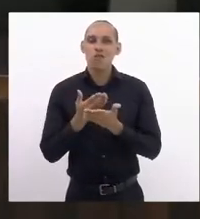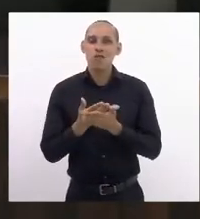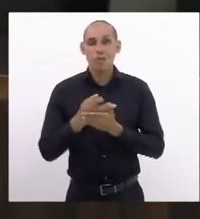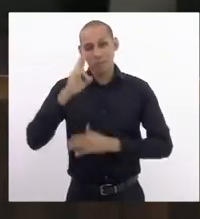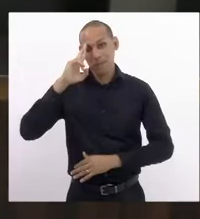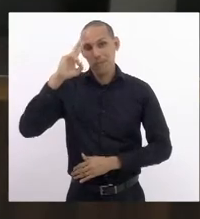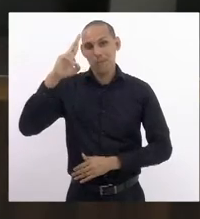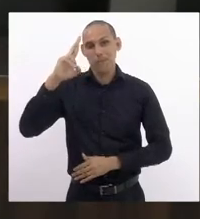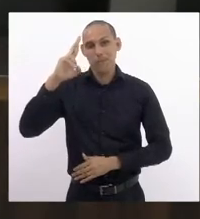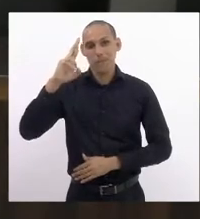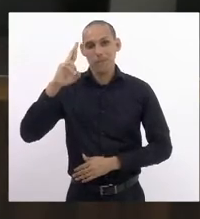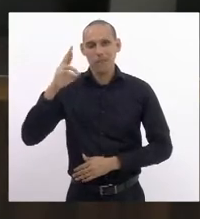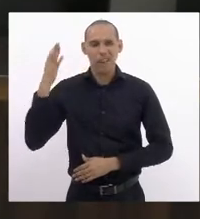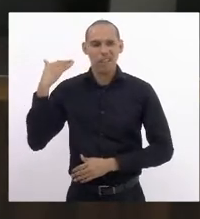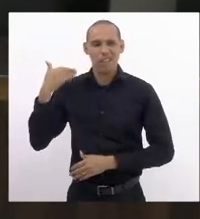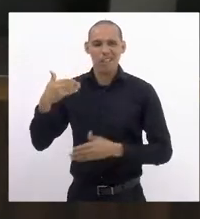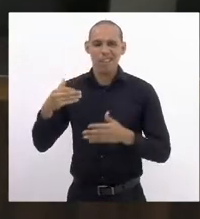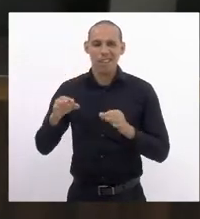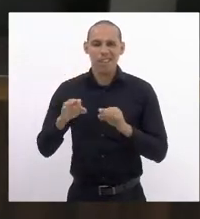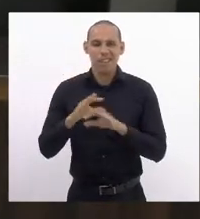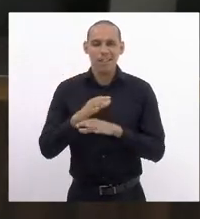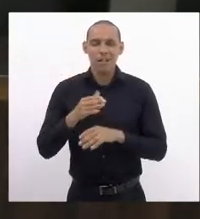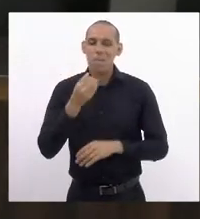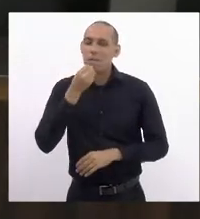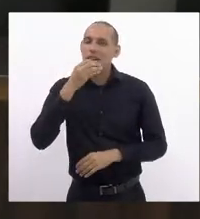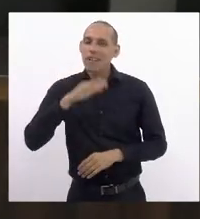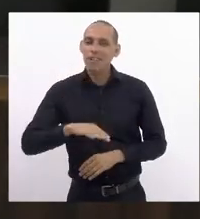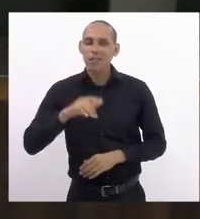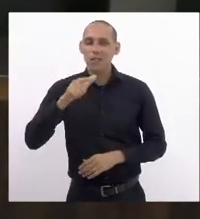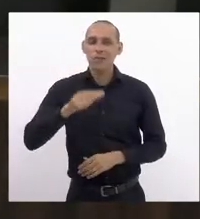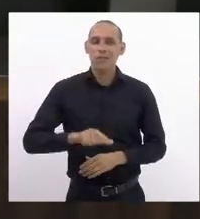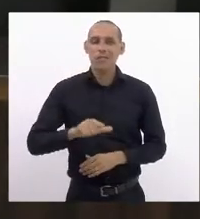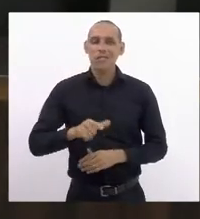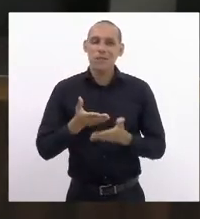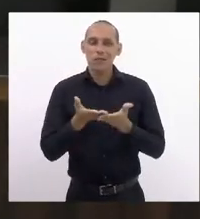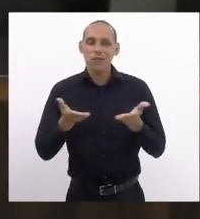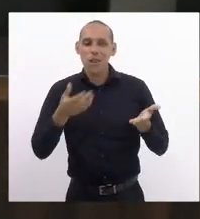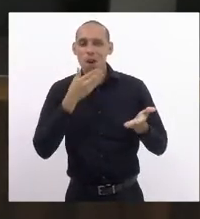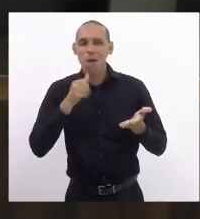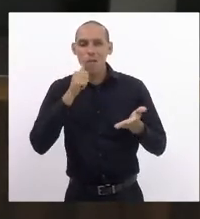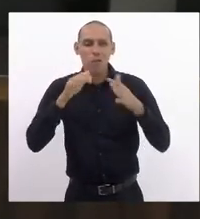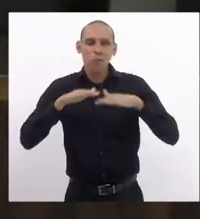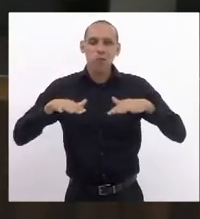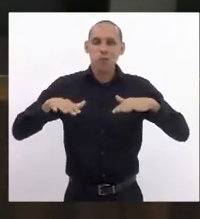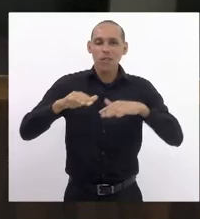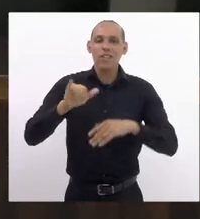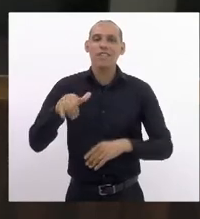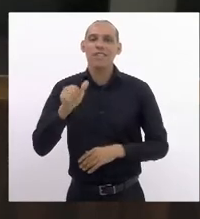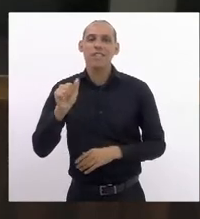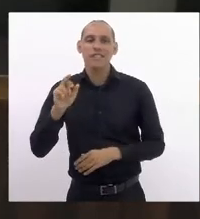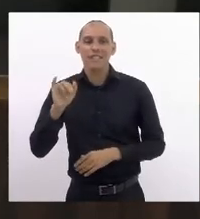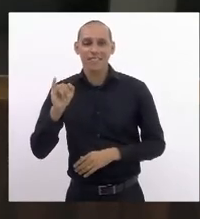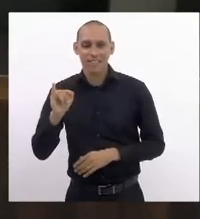pouco. Boa tarde mais uma vez a todos e todos. Jari,